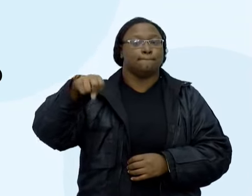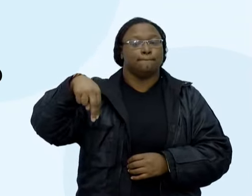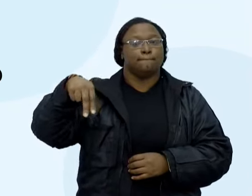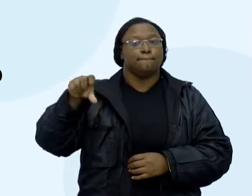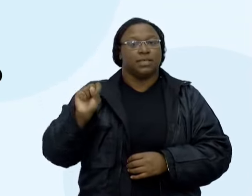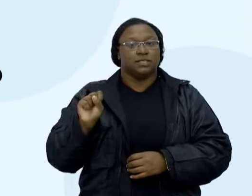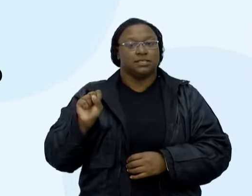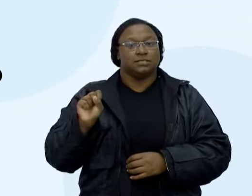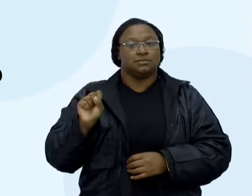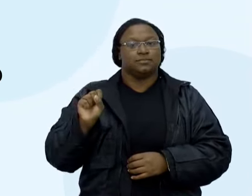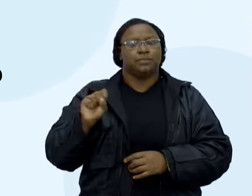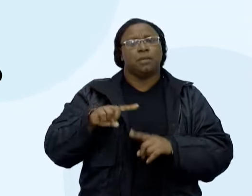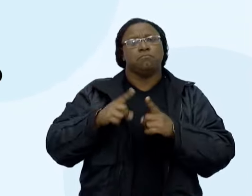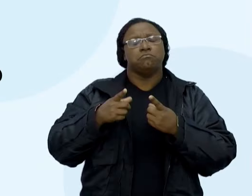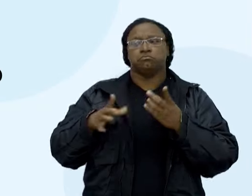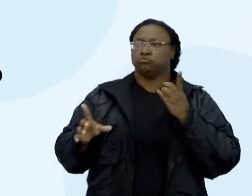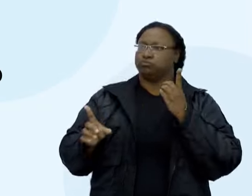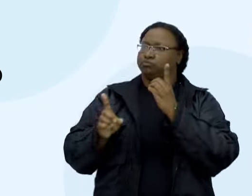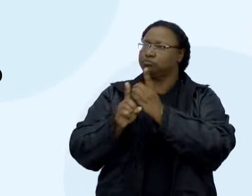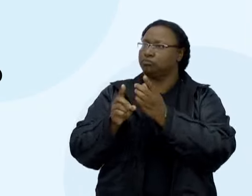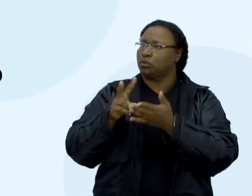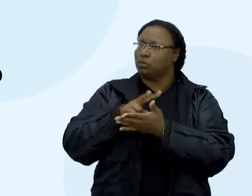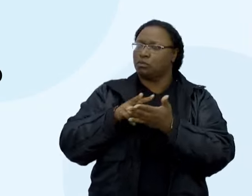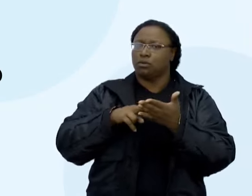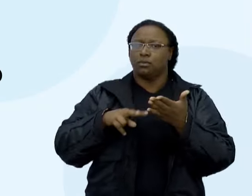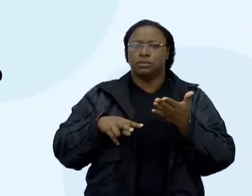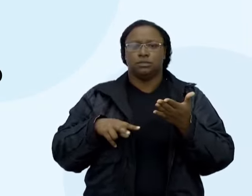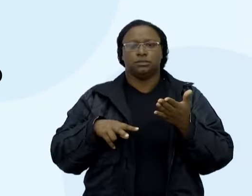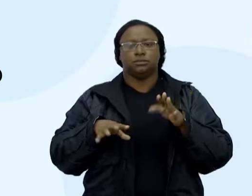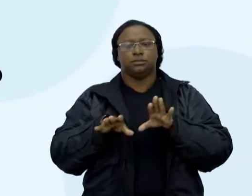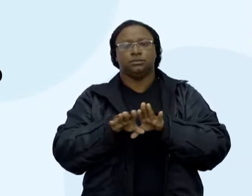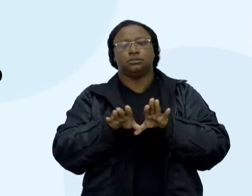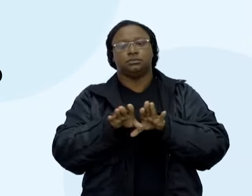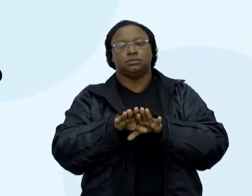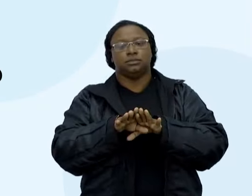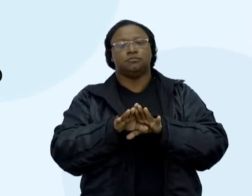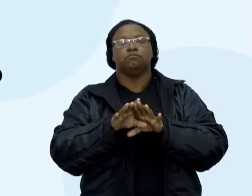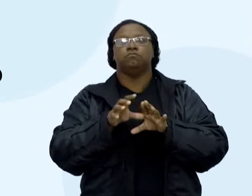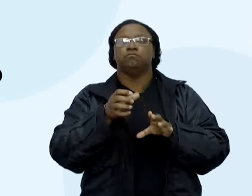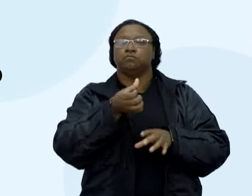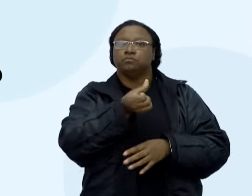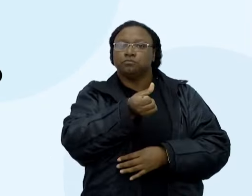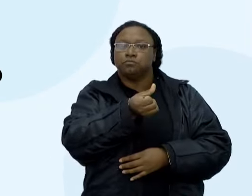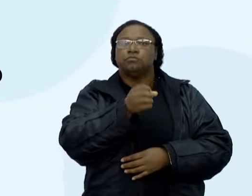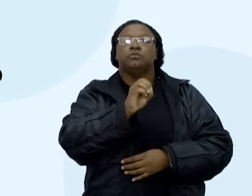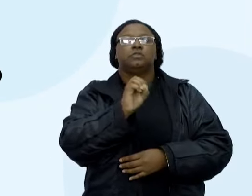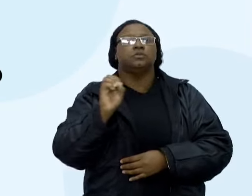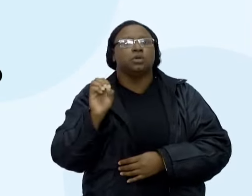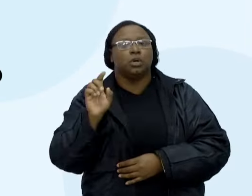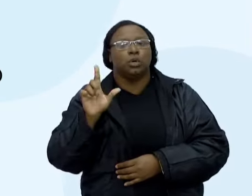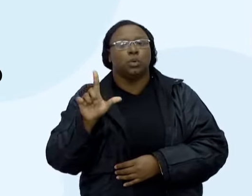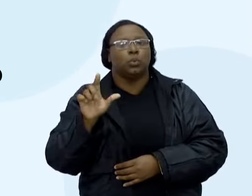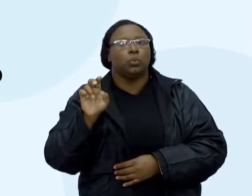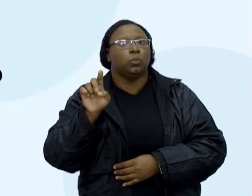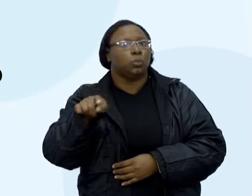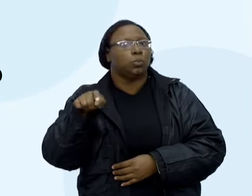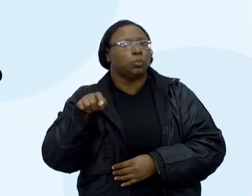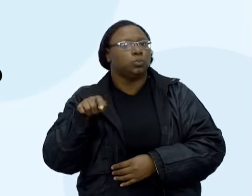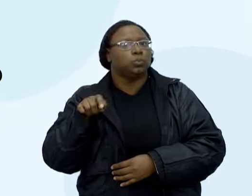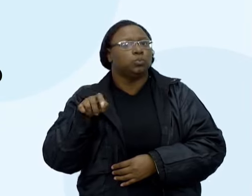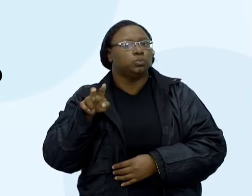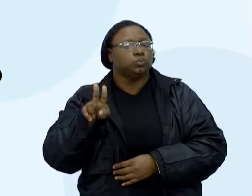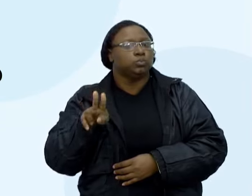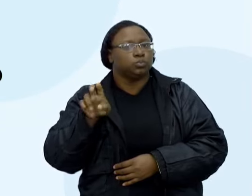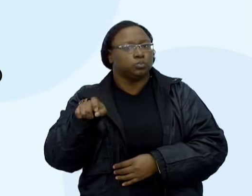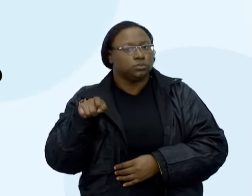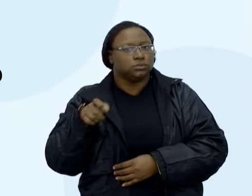Mas aí a gente encontrou algumas informações que também tem 600 lux. Fiquei, poxa, então como é que a gente vai fazer? Então a gente vai considerar o